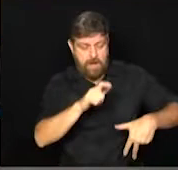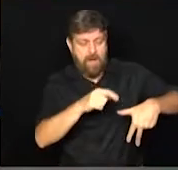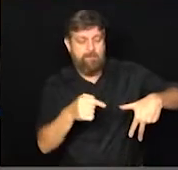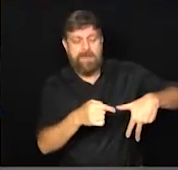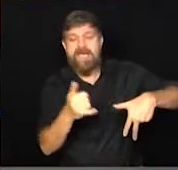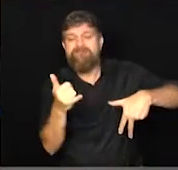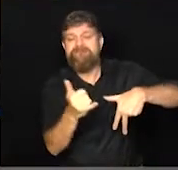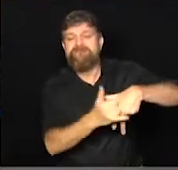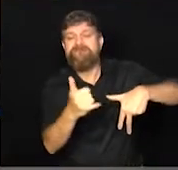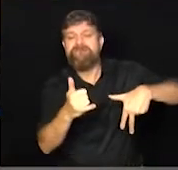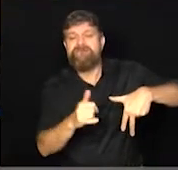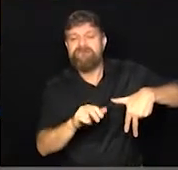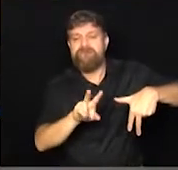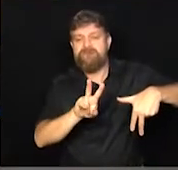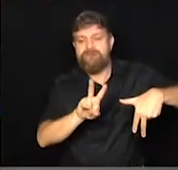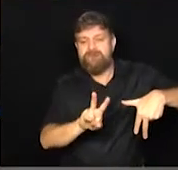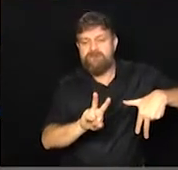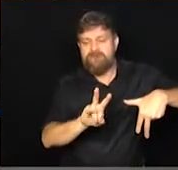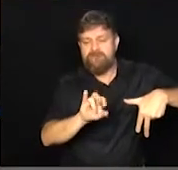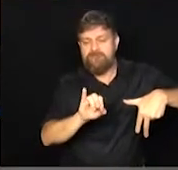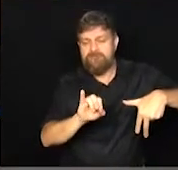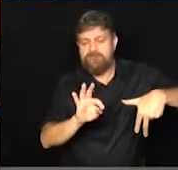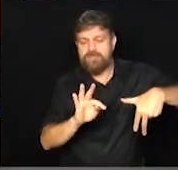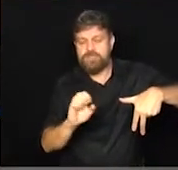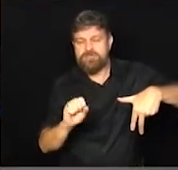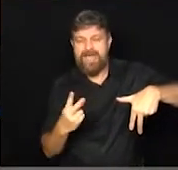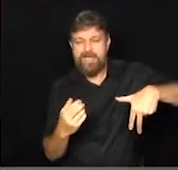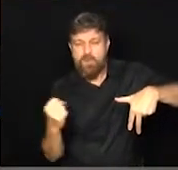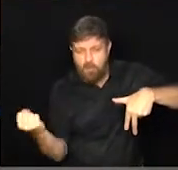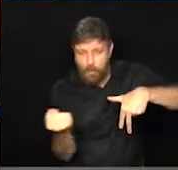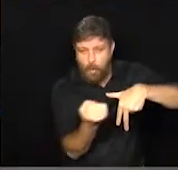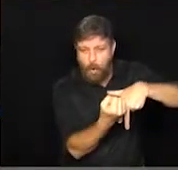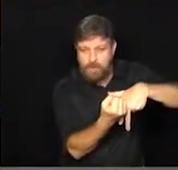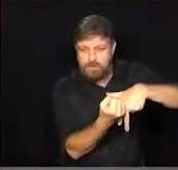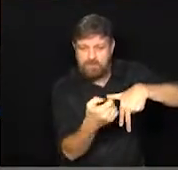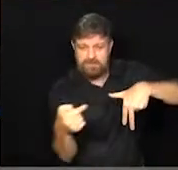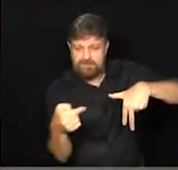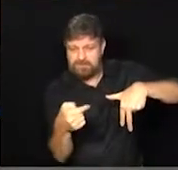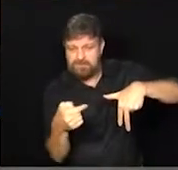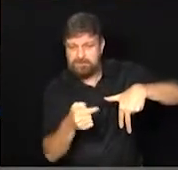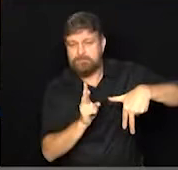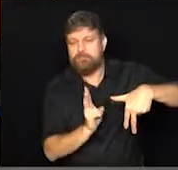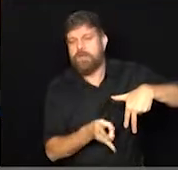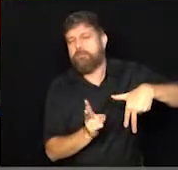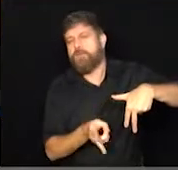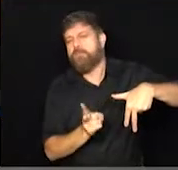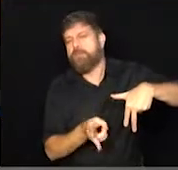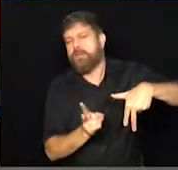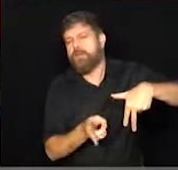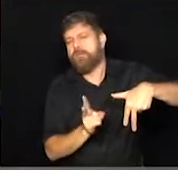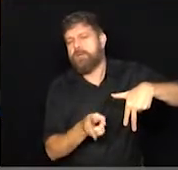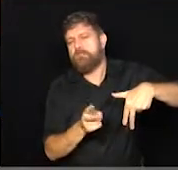vítima, você cria um rótulo, e esse rótulo é carregado em todos